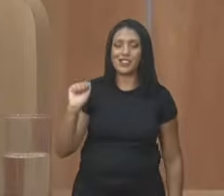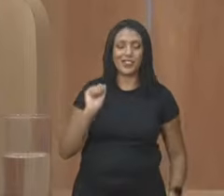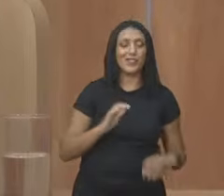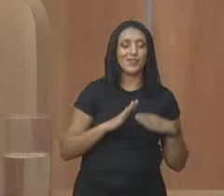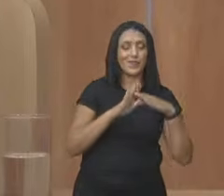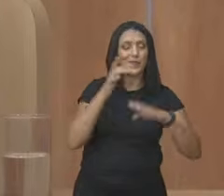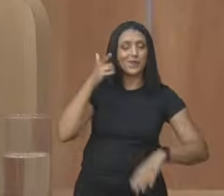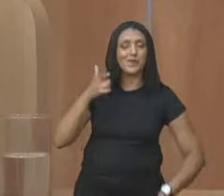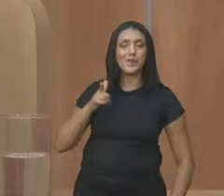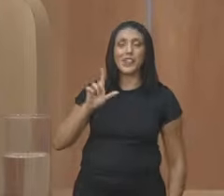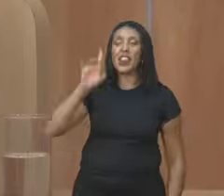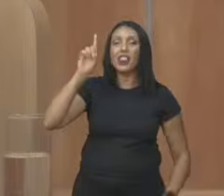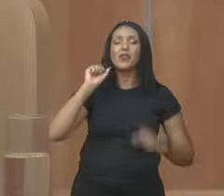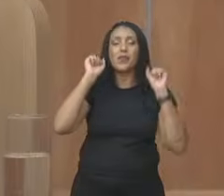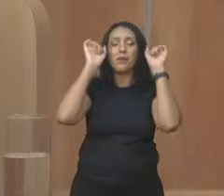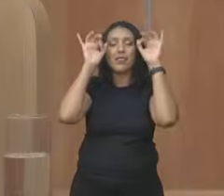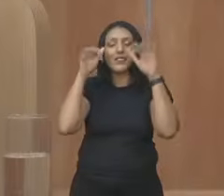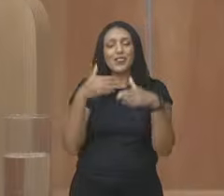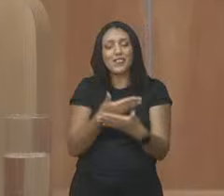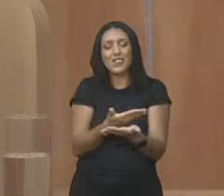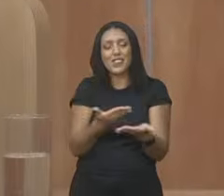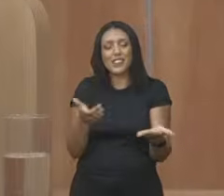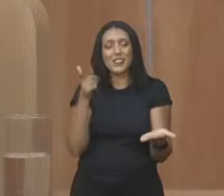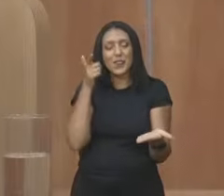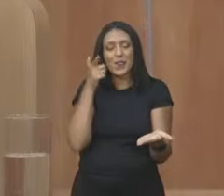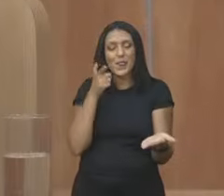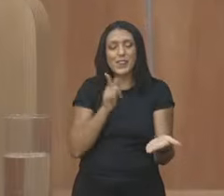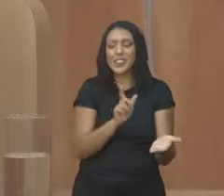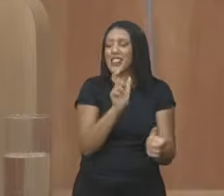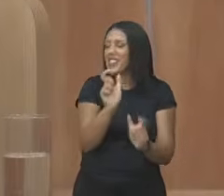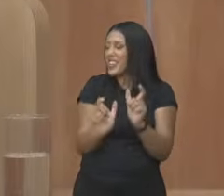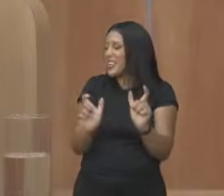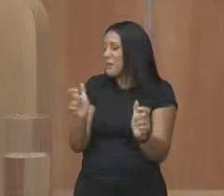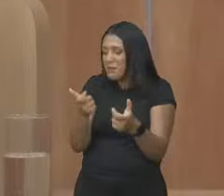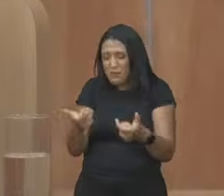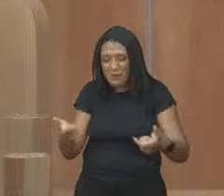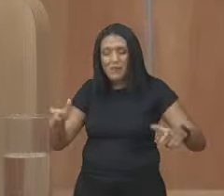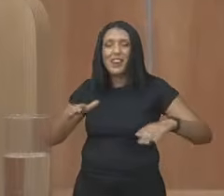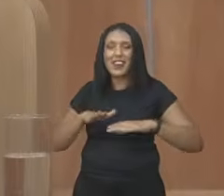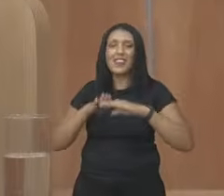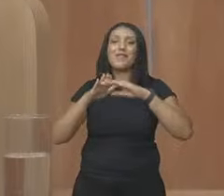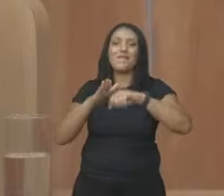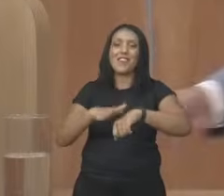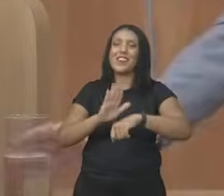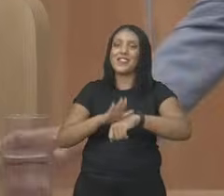dar sabedoria e possa salvar mais pessoas aí que estão precisando de socorro. Muito obrigado e desculpa a minha emoção.